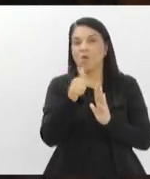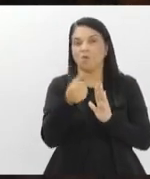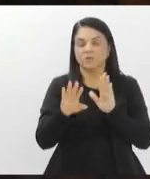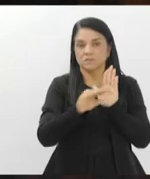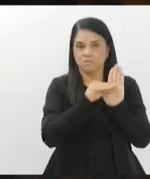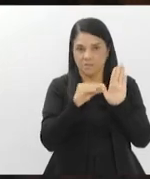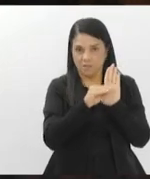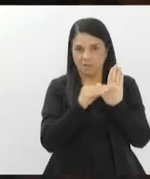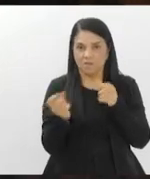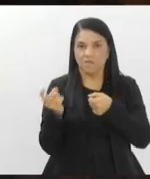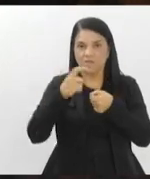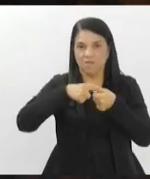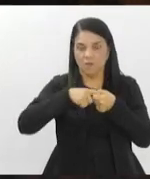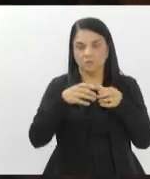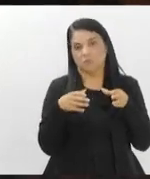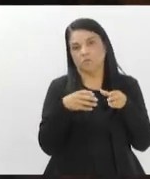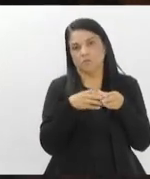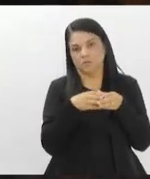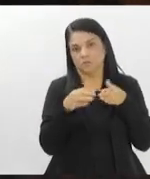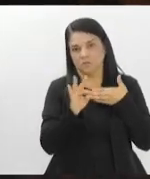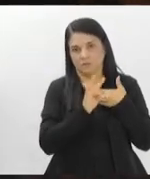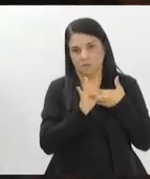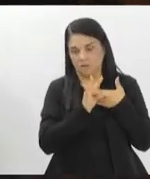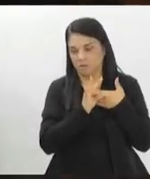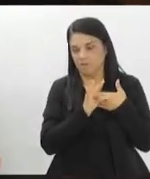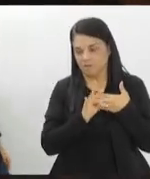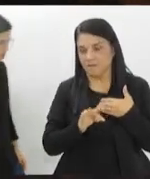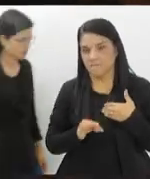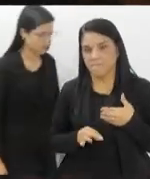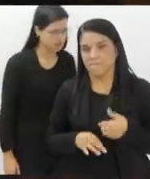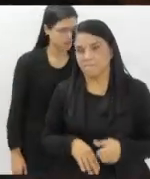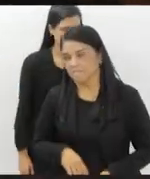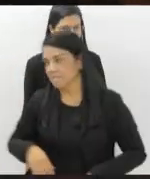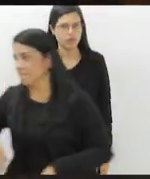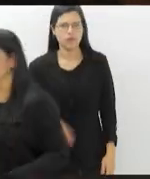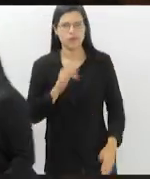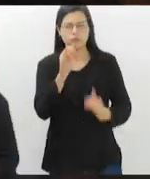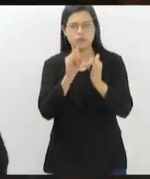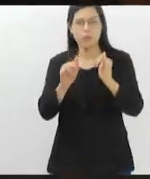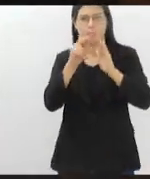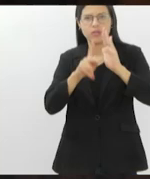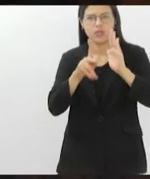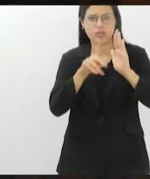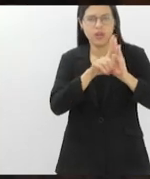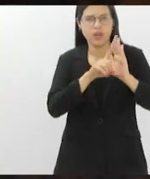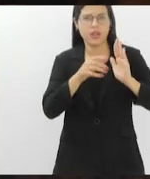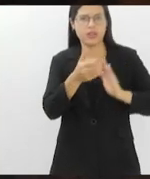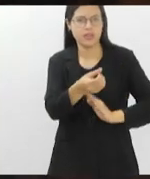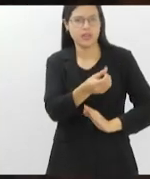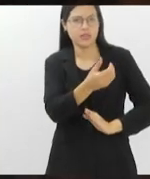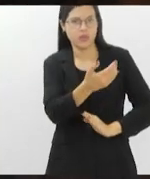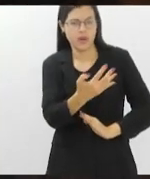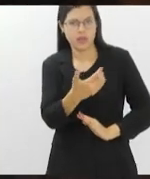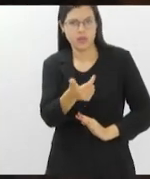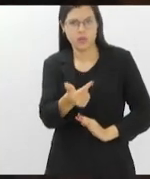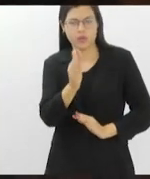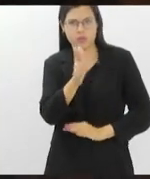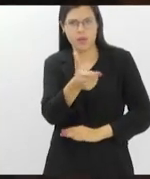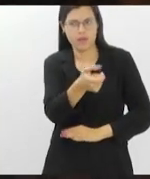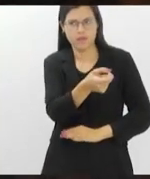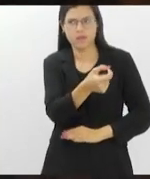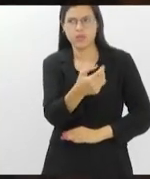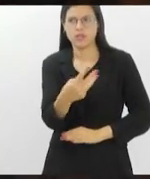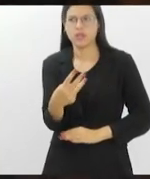emendas e retorna às comissões técnicas. Anuncio o projeto de lei número 642 de 2023,